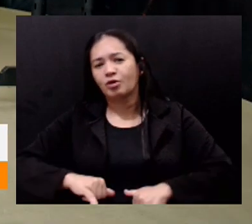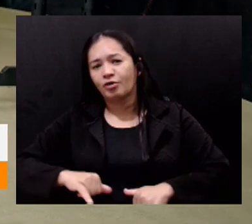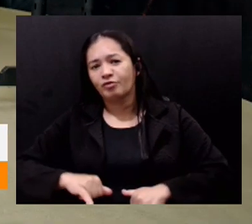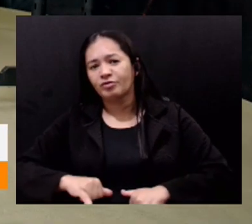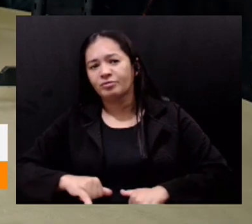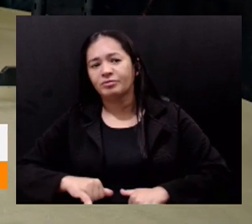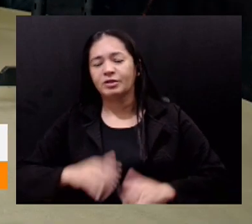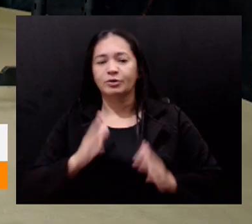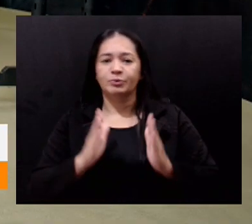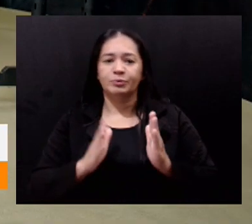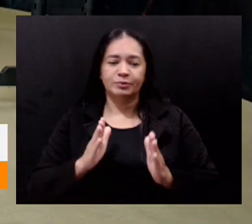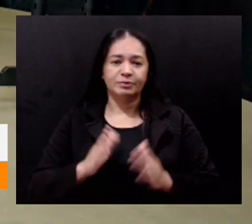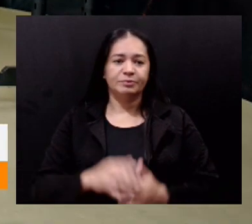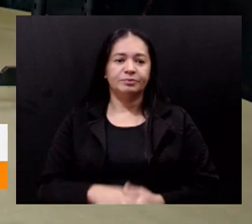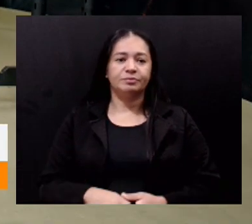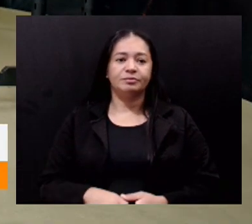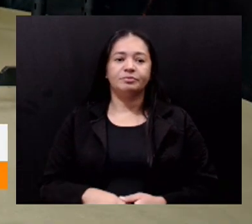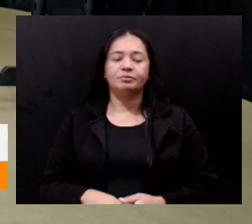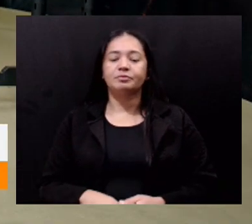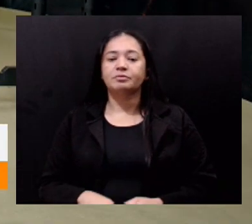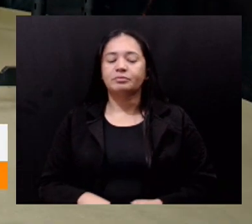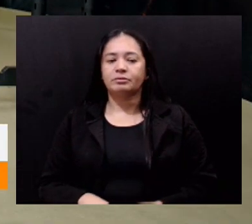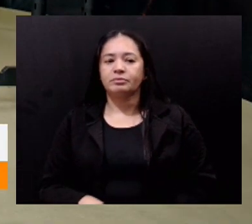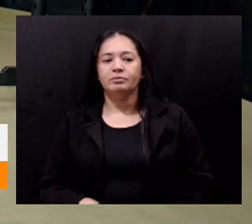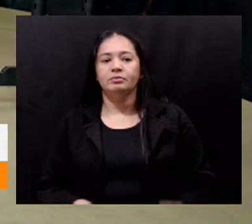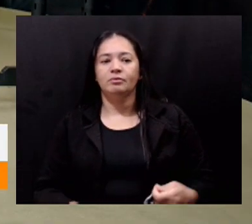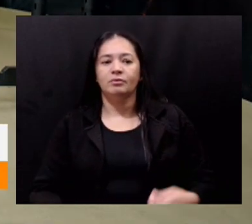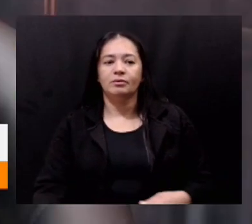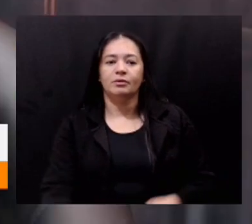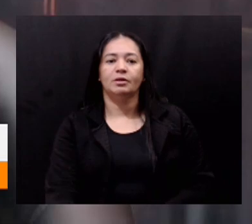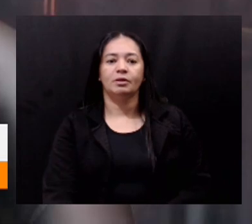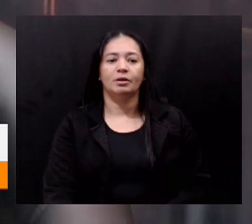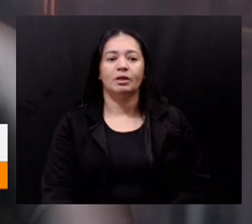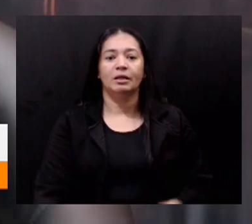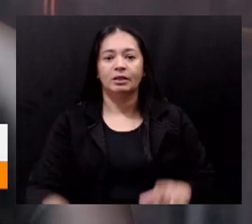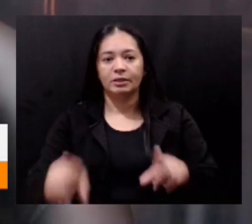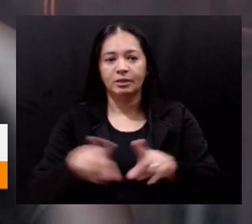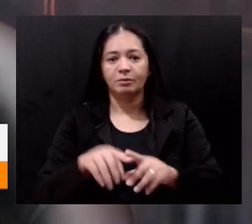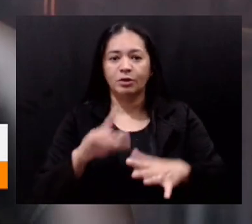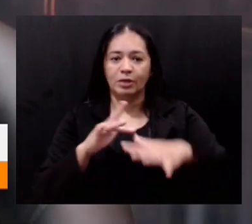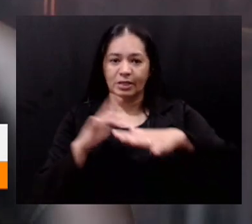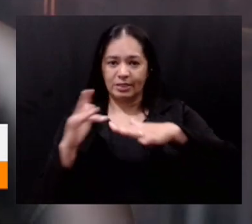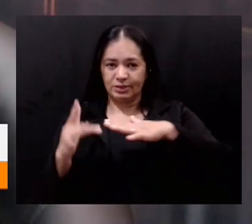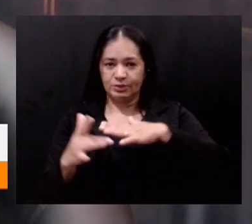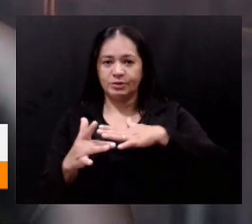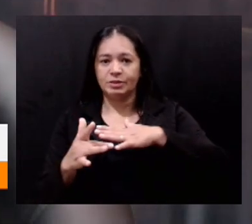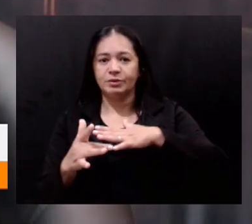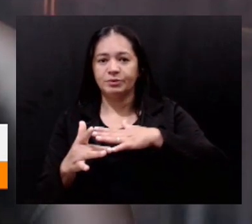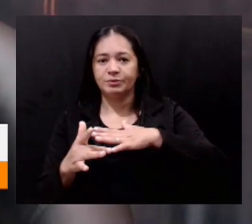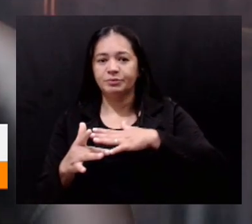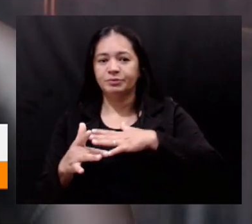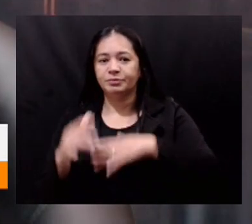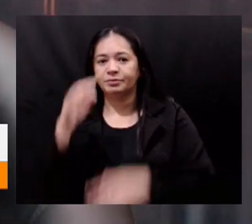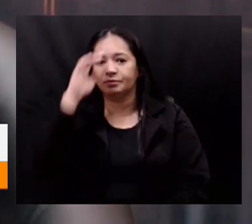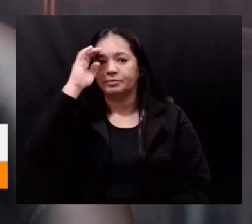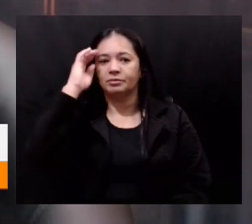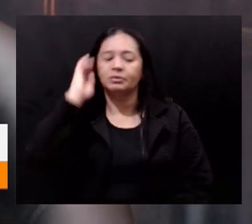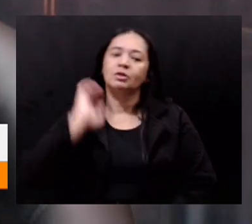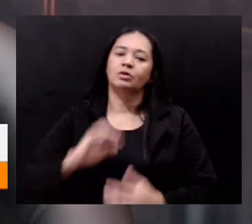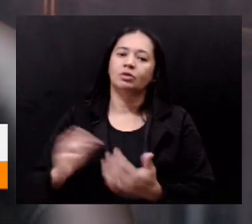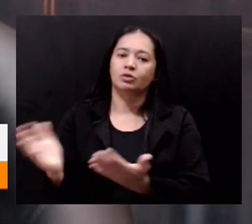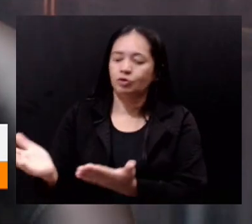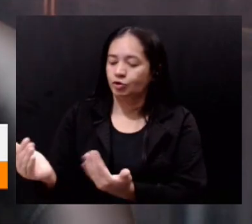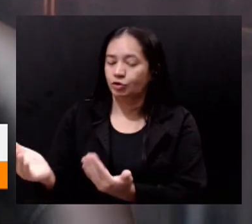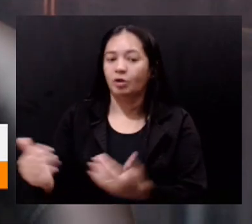também fazendo um paralelo com a questão da rede social, os jovens, os adultos também,